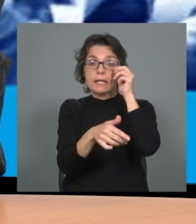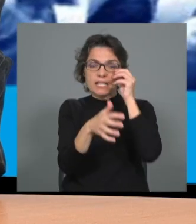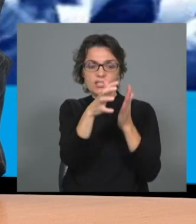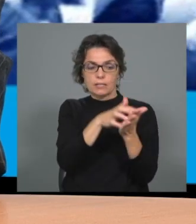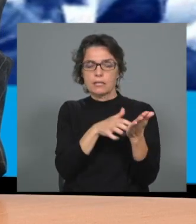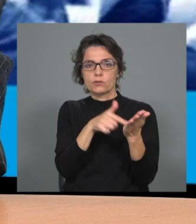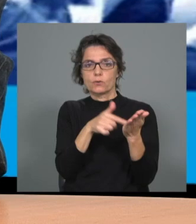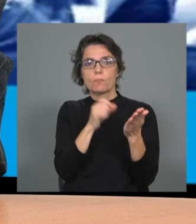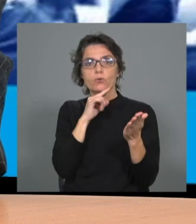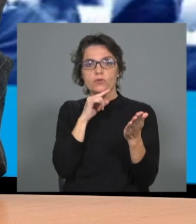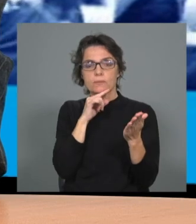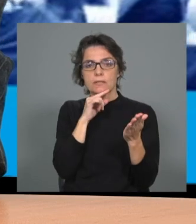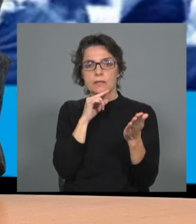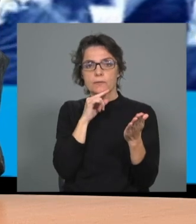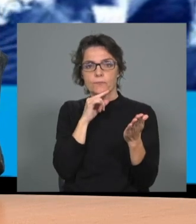permite